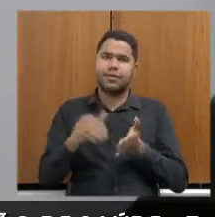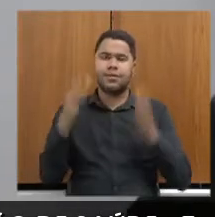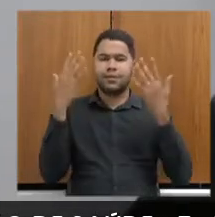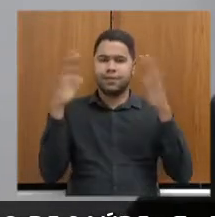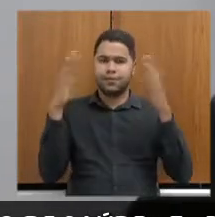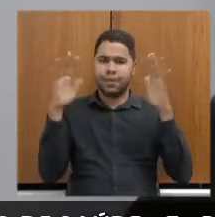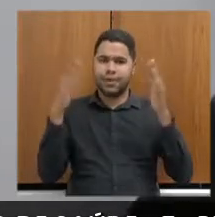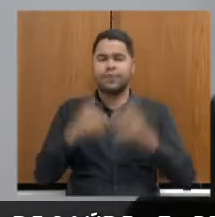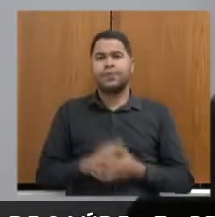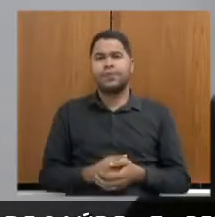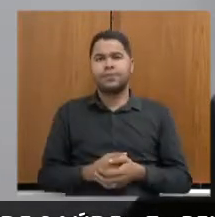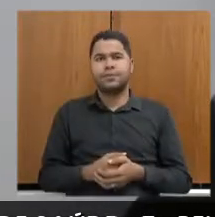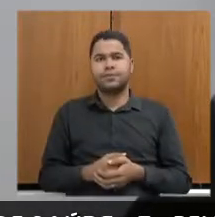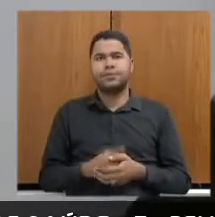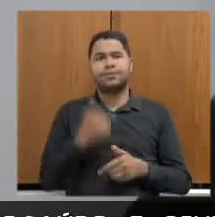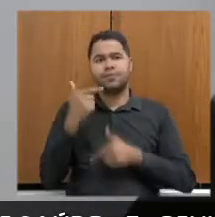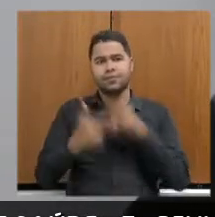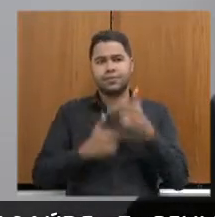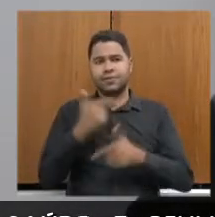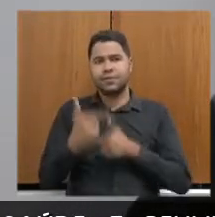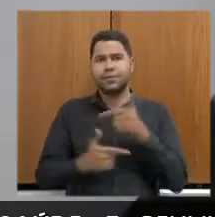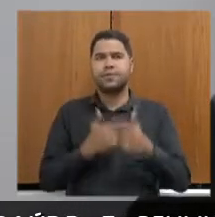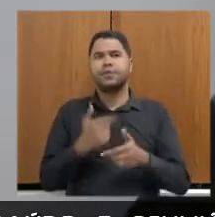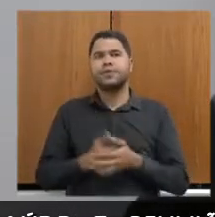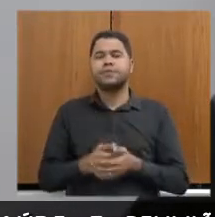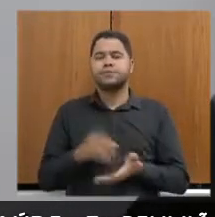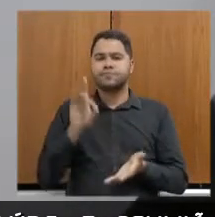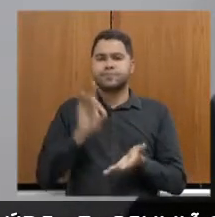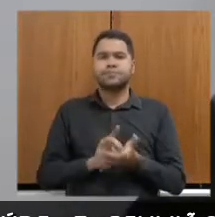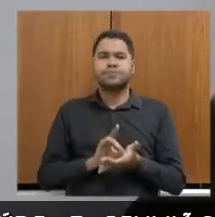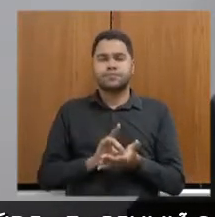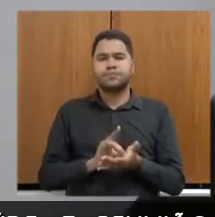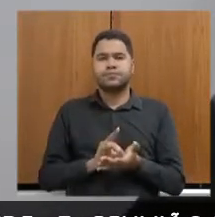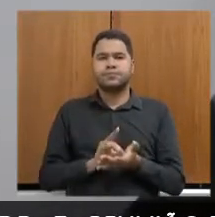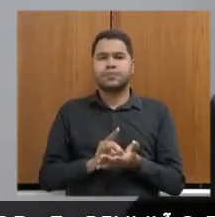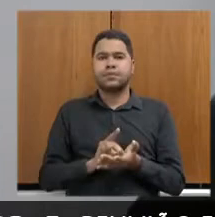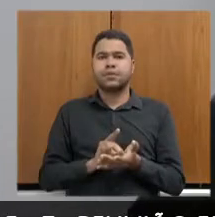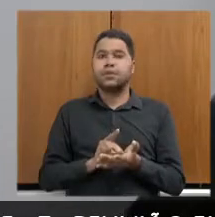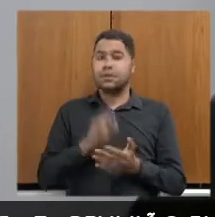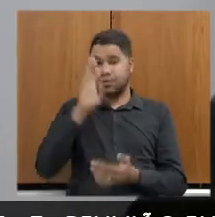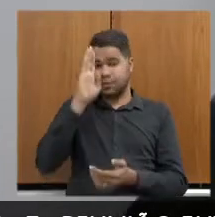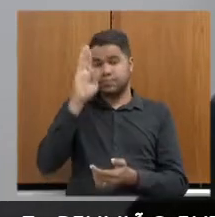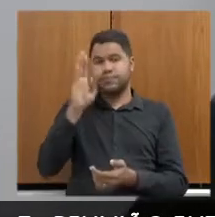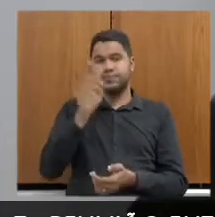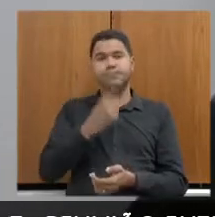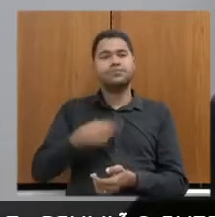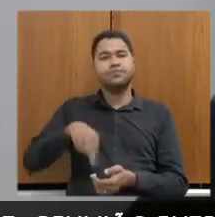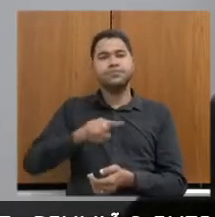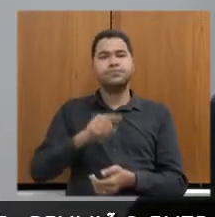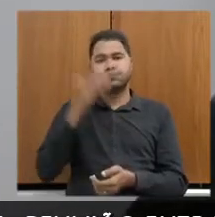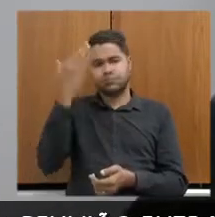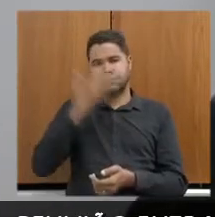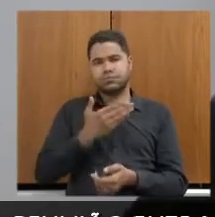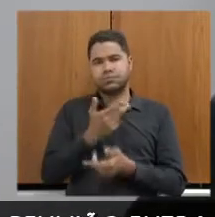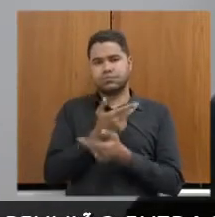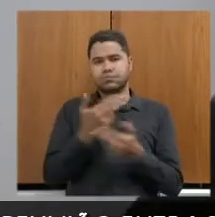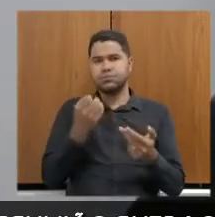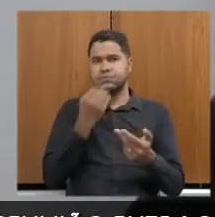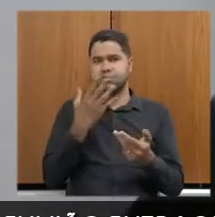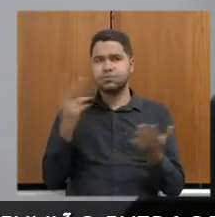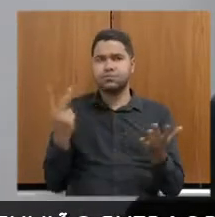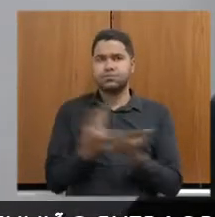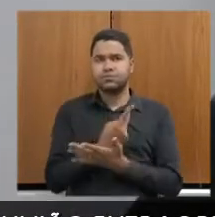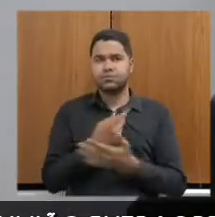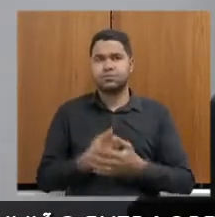Parabéns Secretário é um trabalho assim realmente que tem que ser destacado e a gente tem que testemunhar as coisas boas que